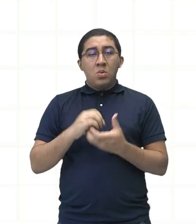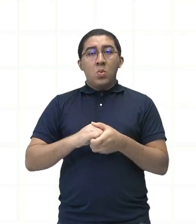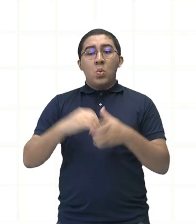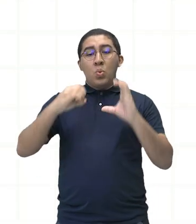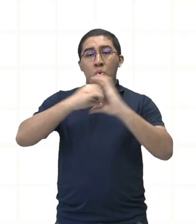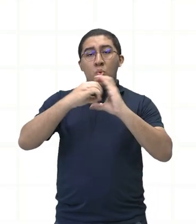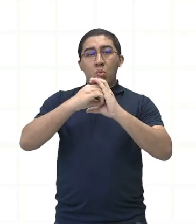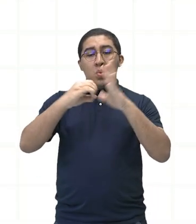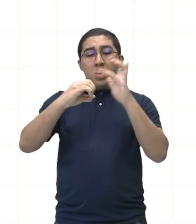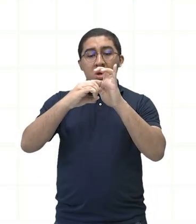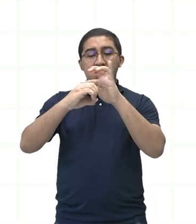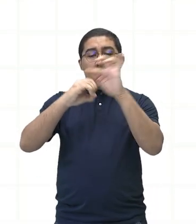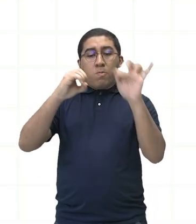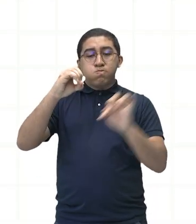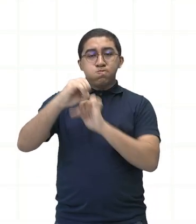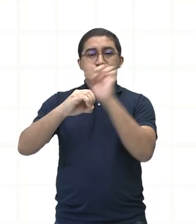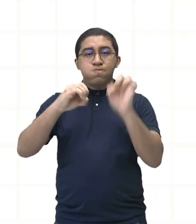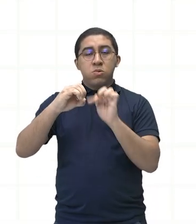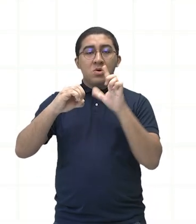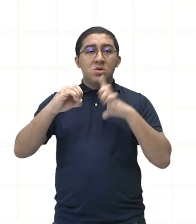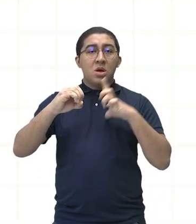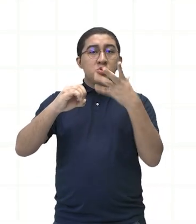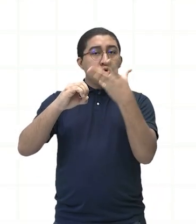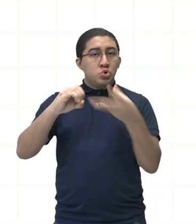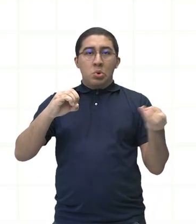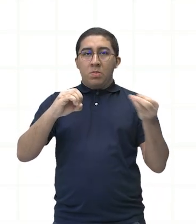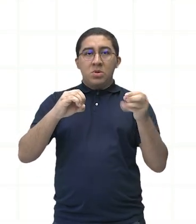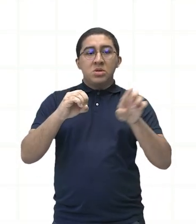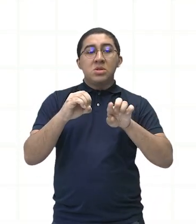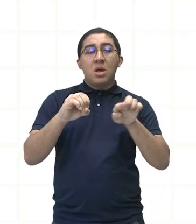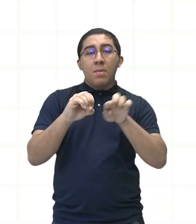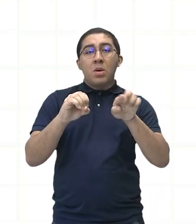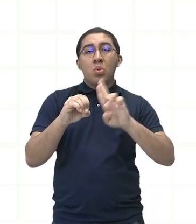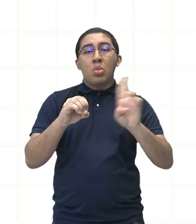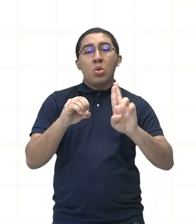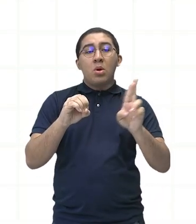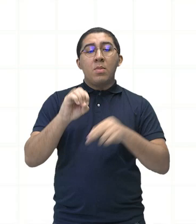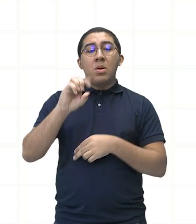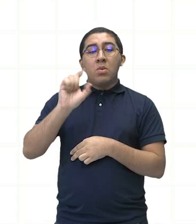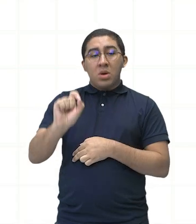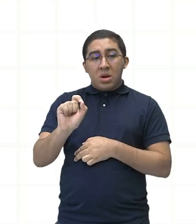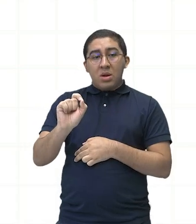o material genético, também chamada de membrana